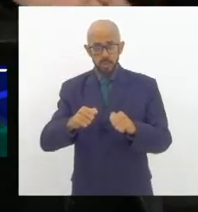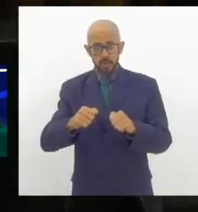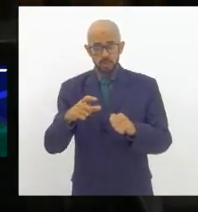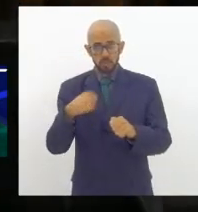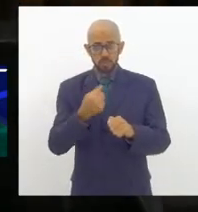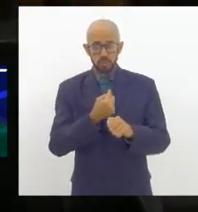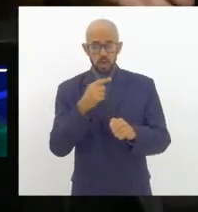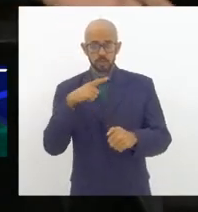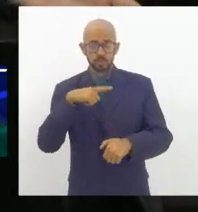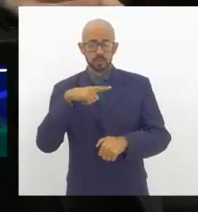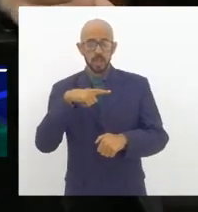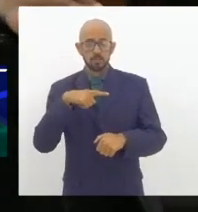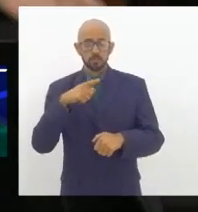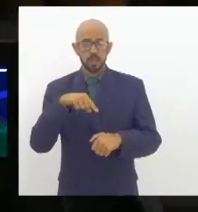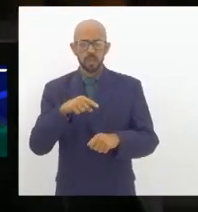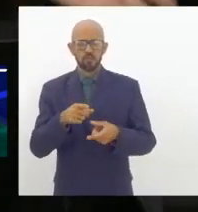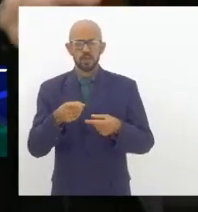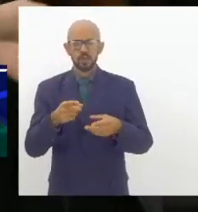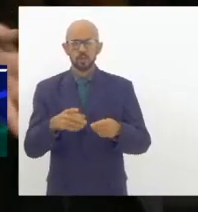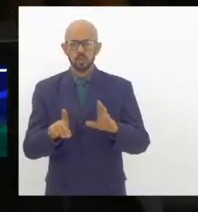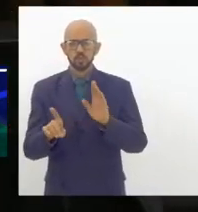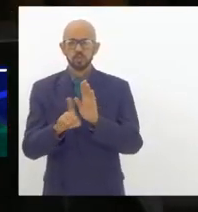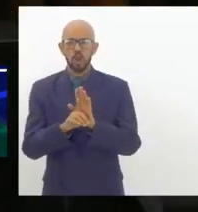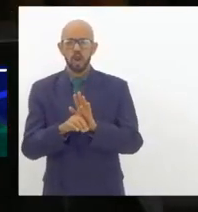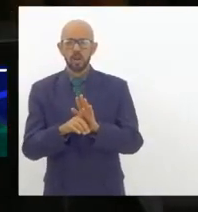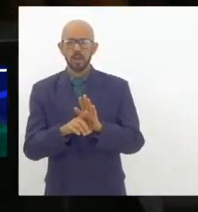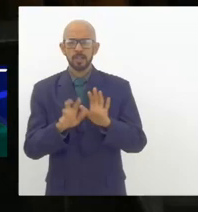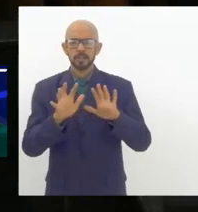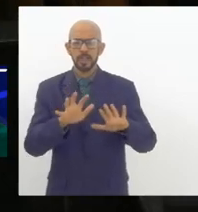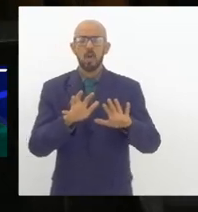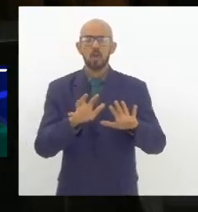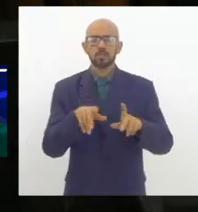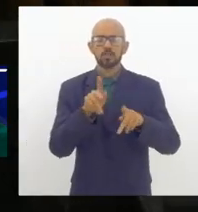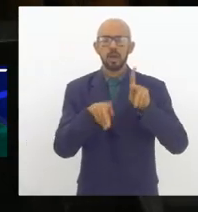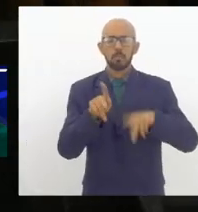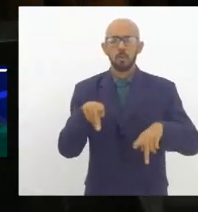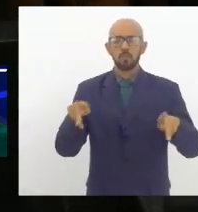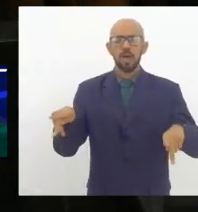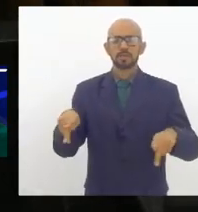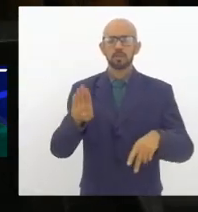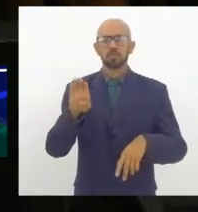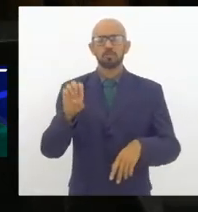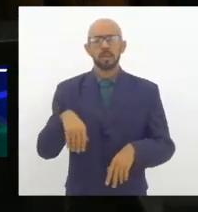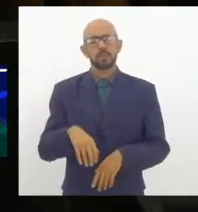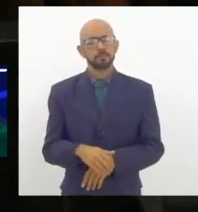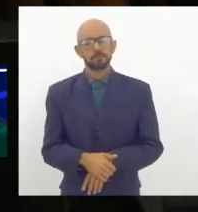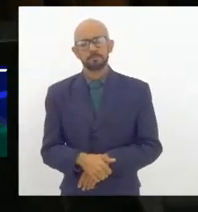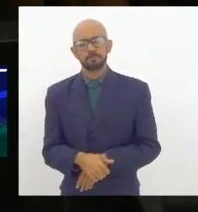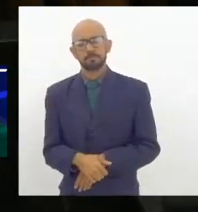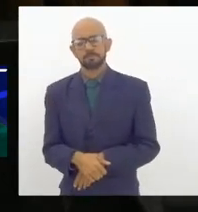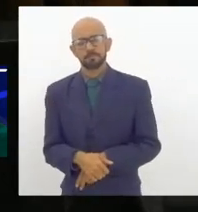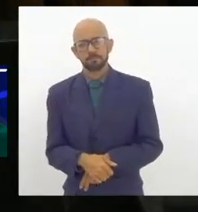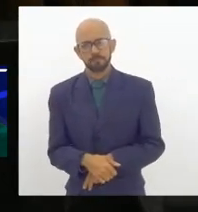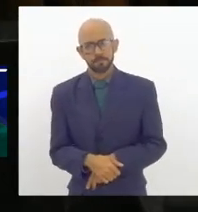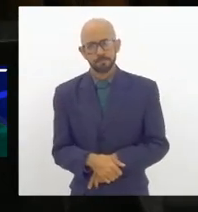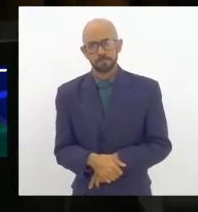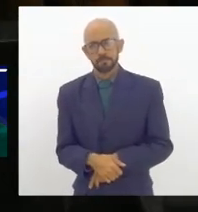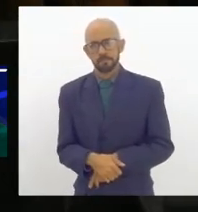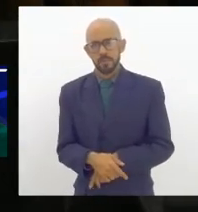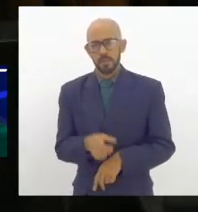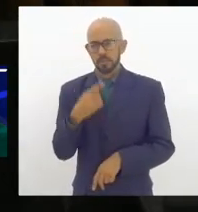são traficante aterrorizando a população de bem a população de bem